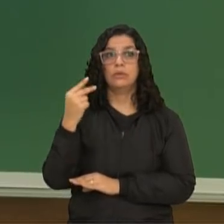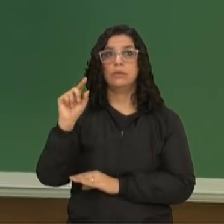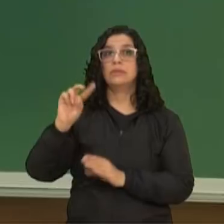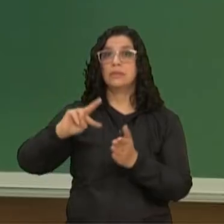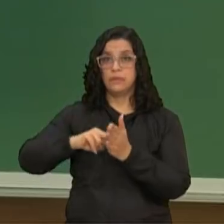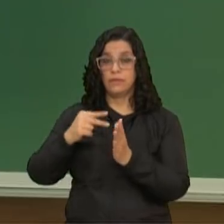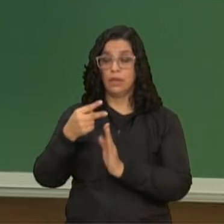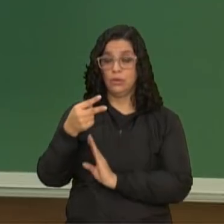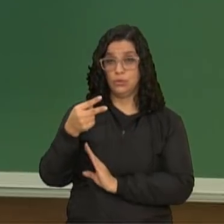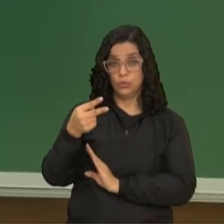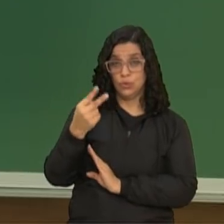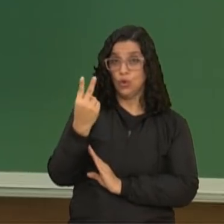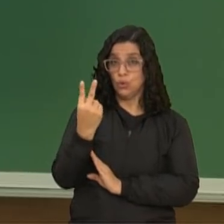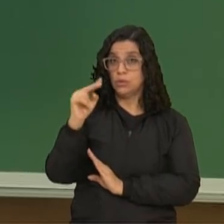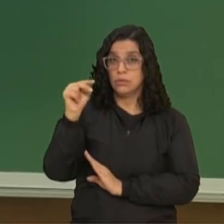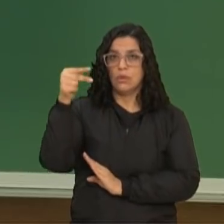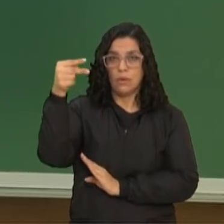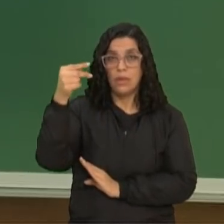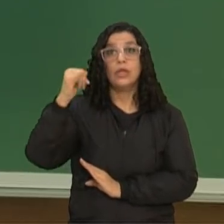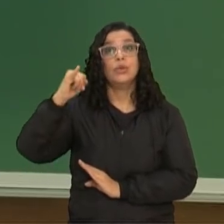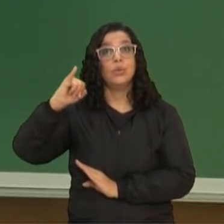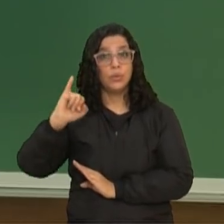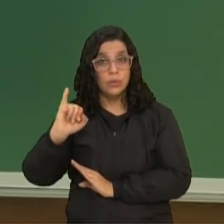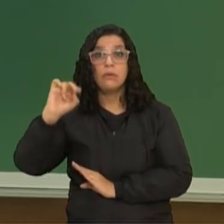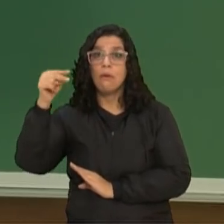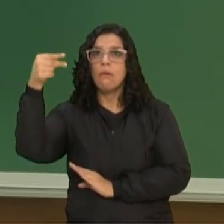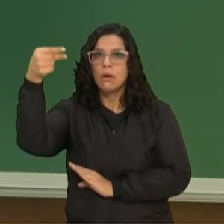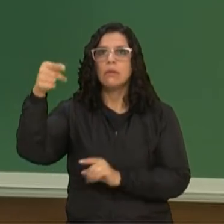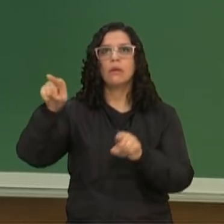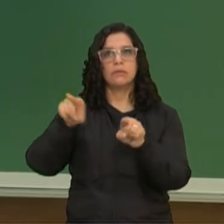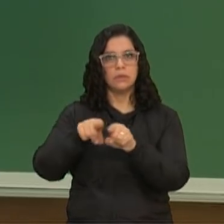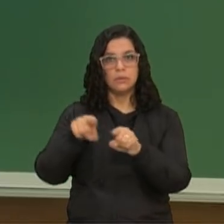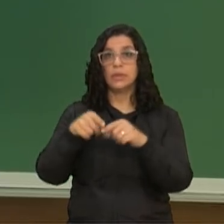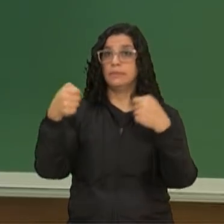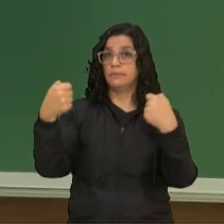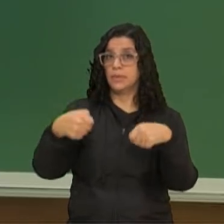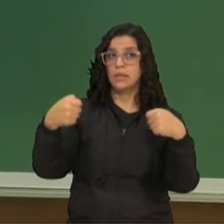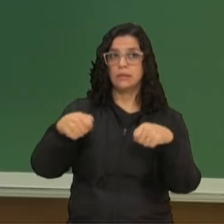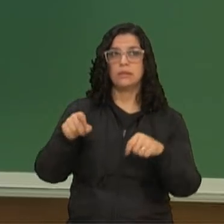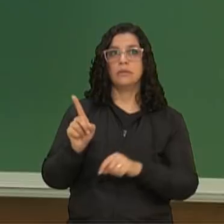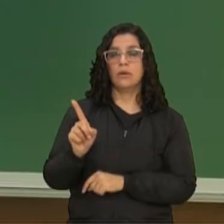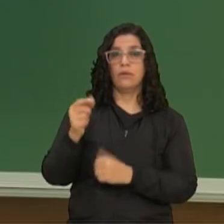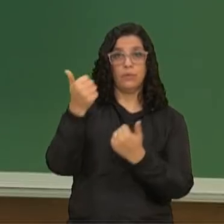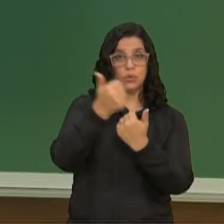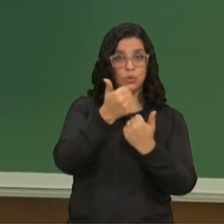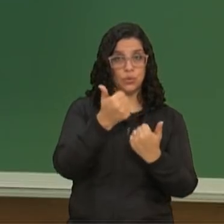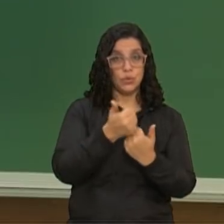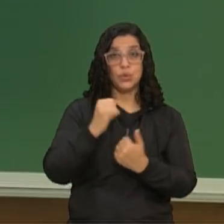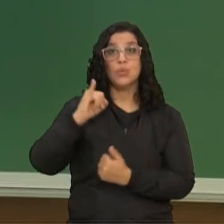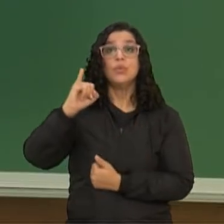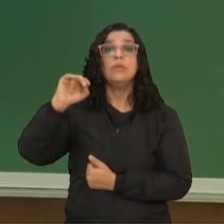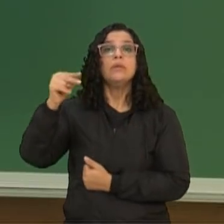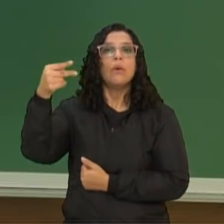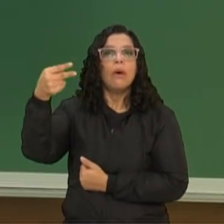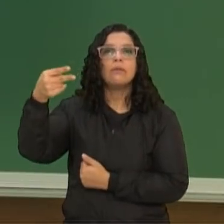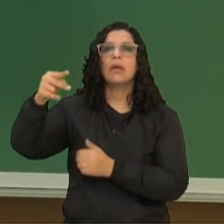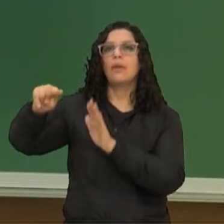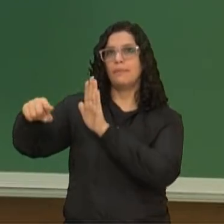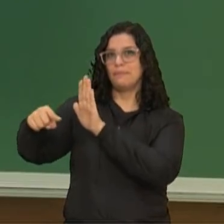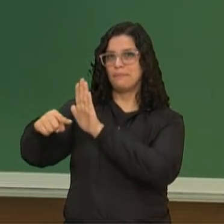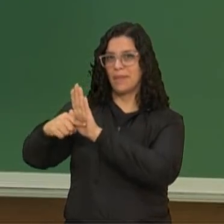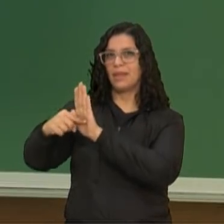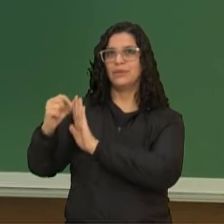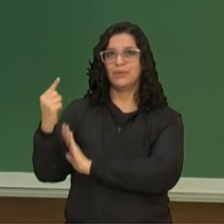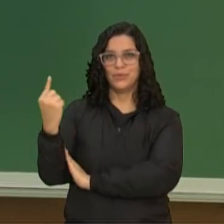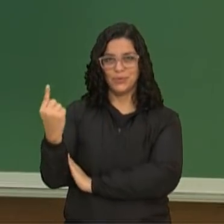às vezes eleva o i e esquece do 2, ou o contrário. Então agora substituindo, porque a gente sabe que o i ao